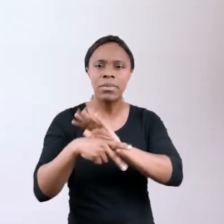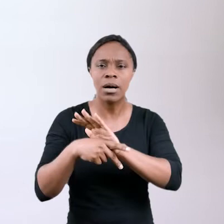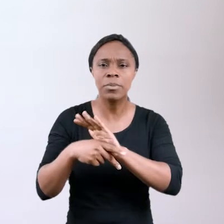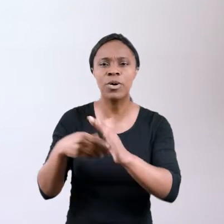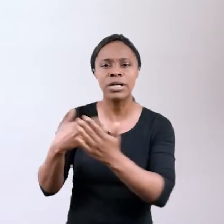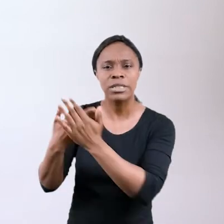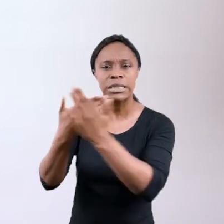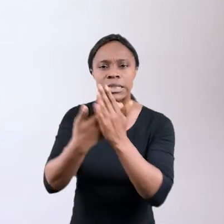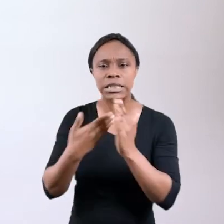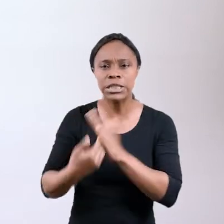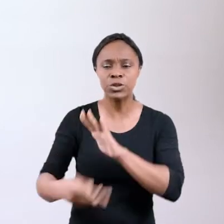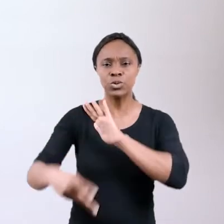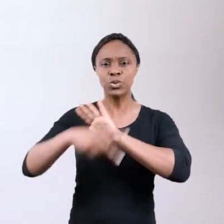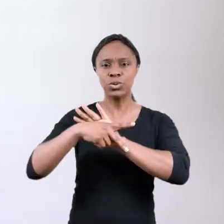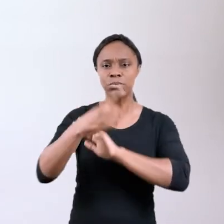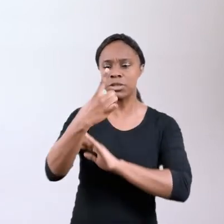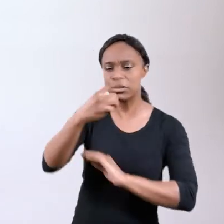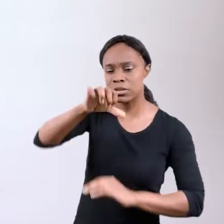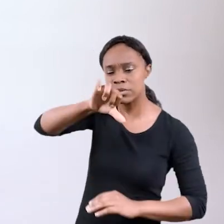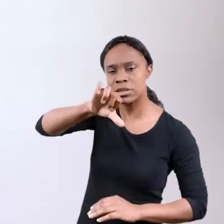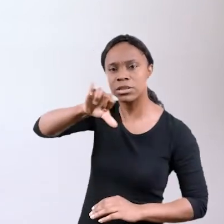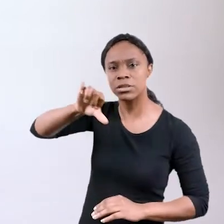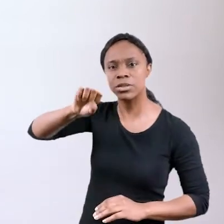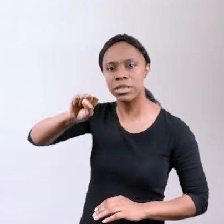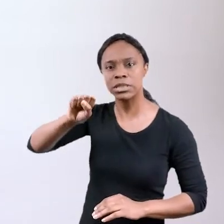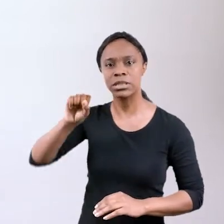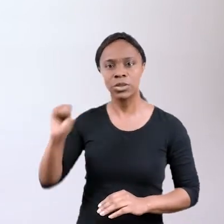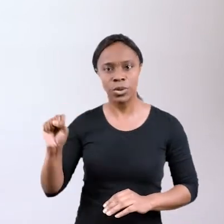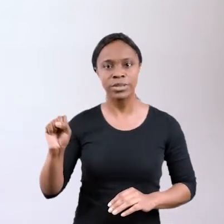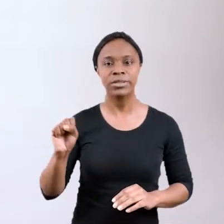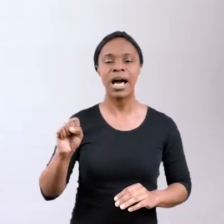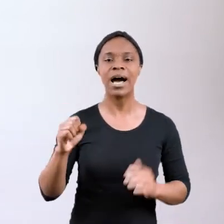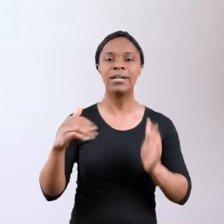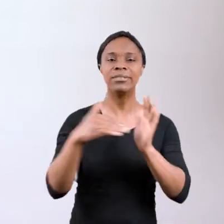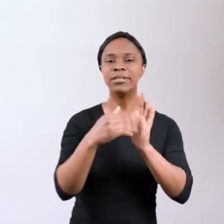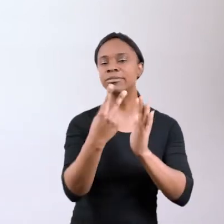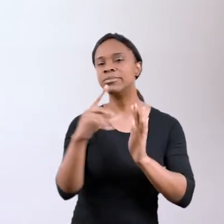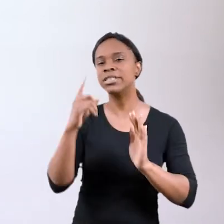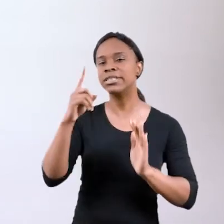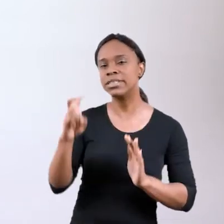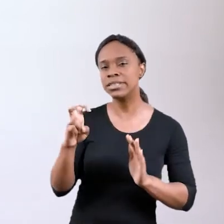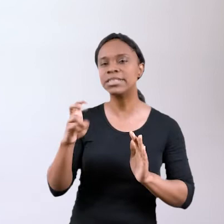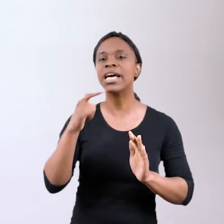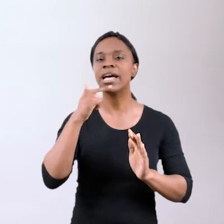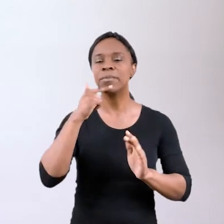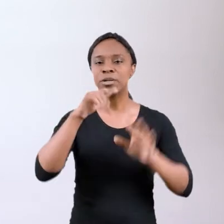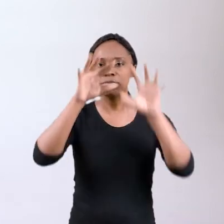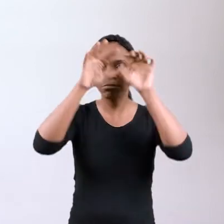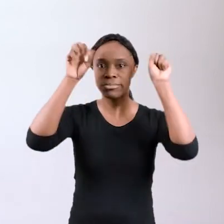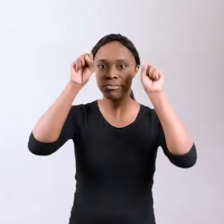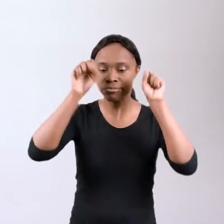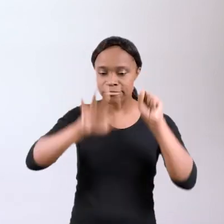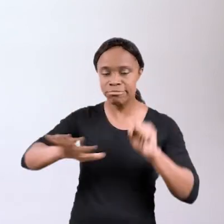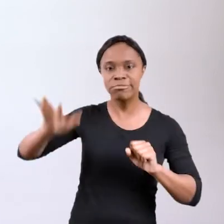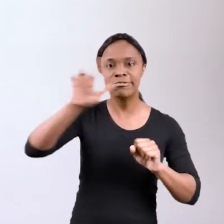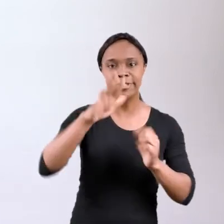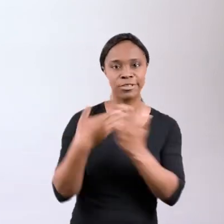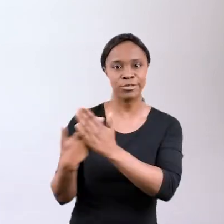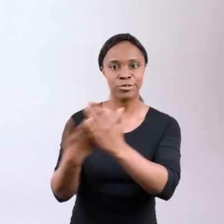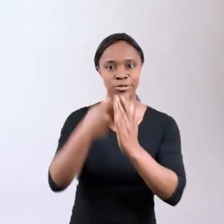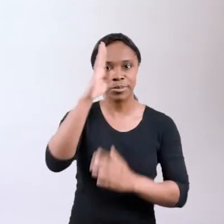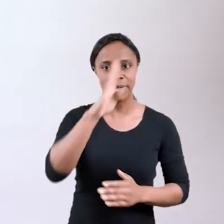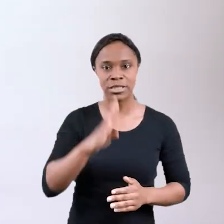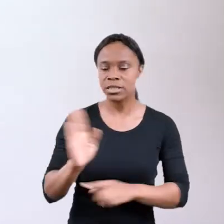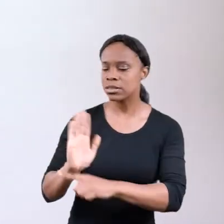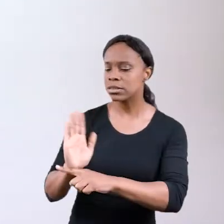no período de 1988 a 2015, com foco nos 5 tribunais superiores brasileiros. No